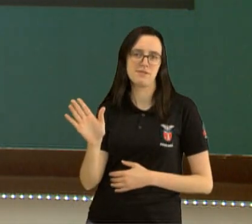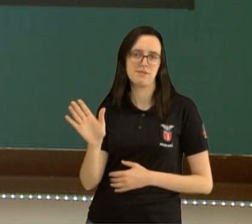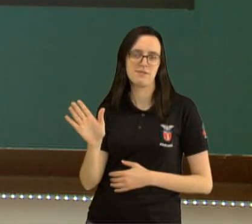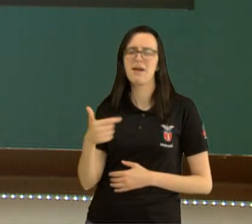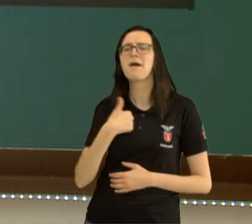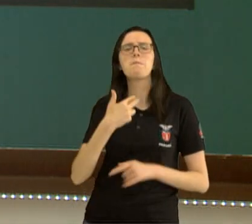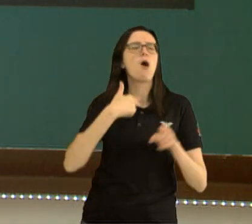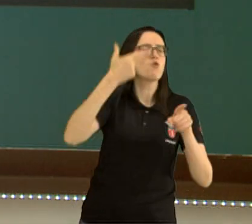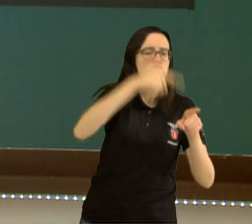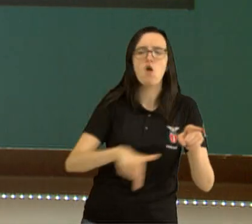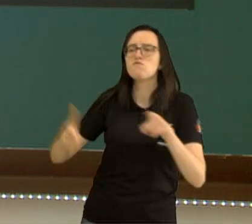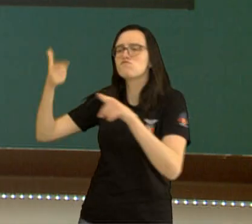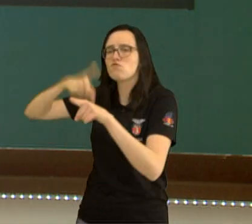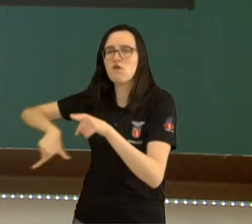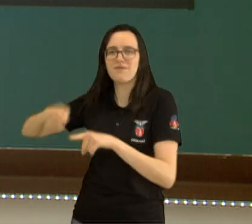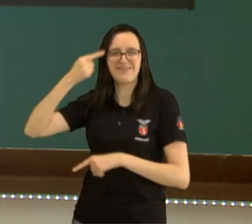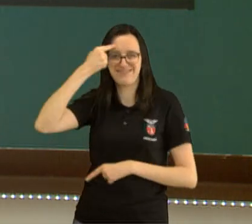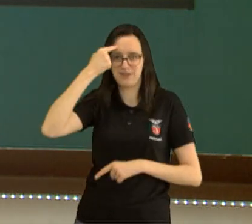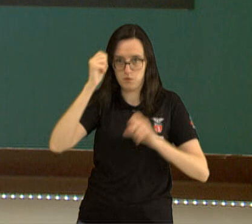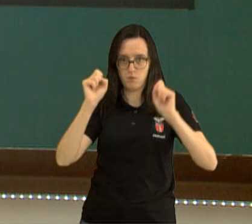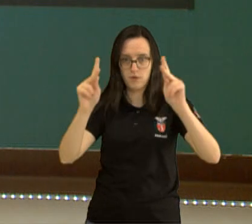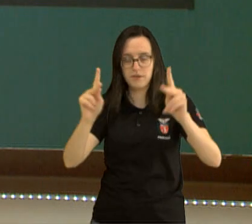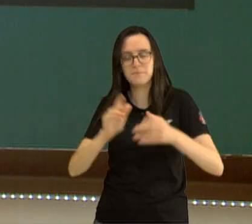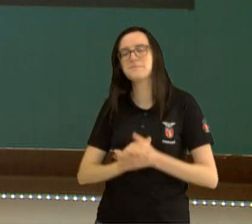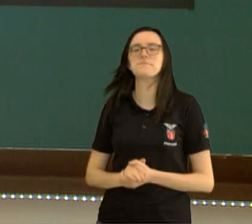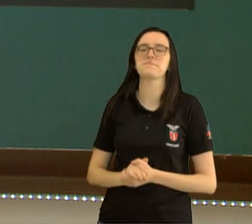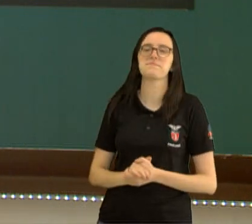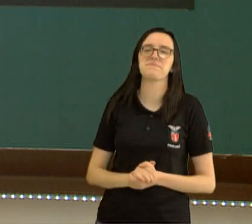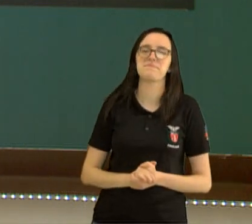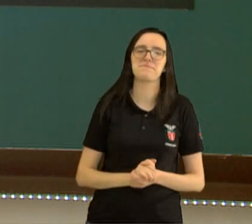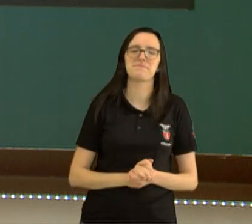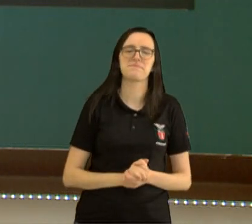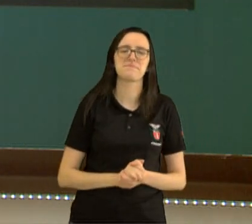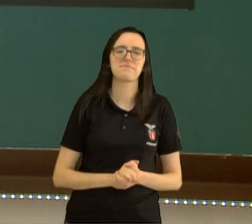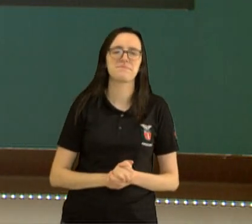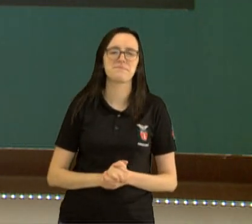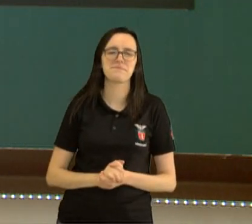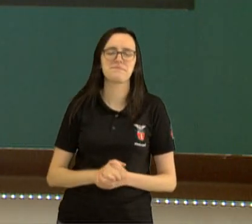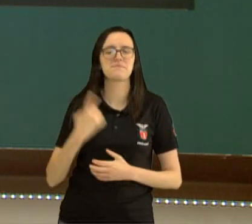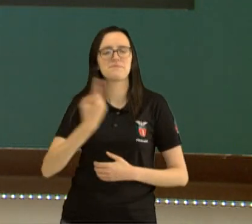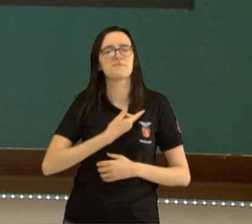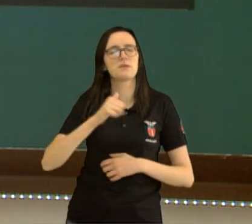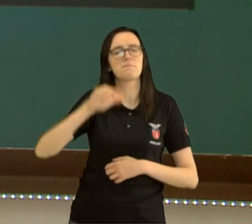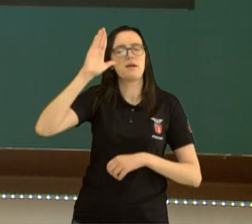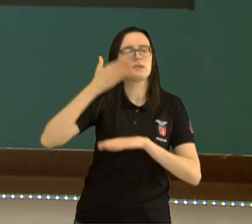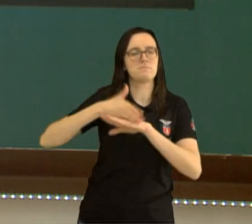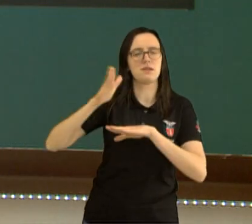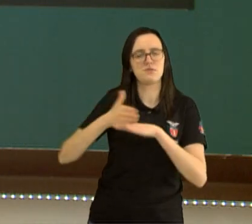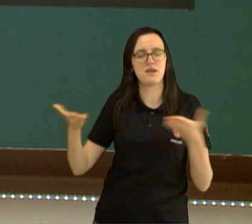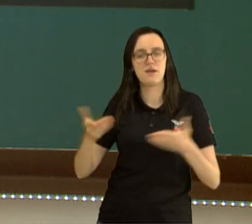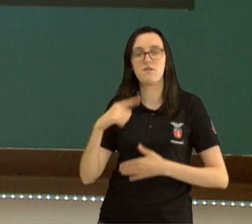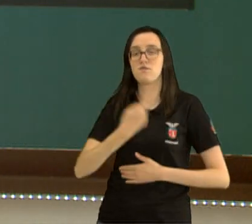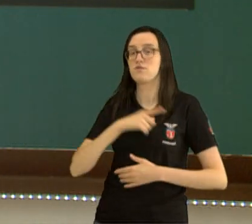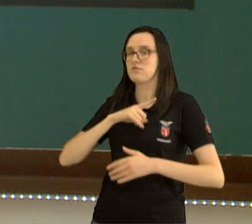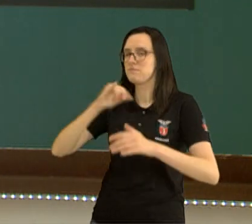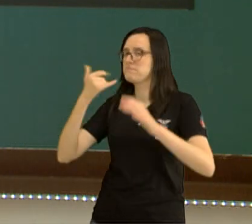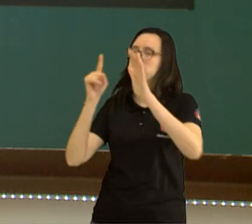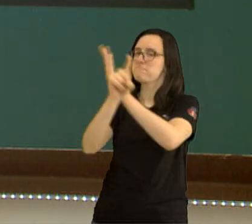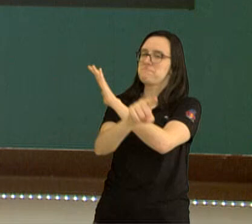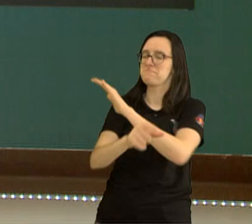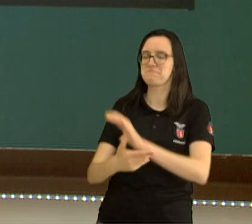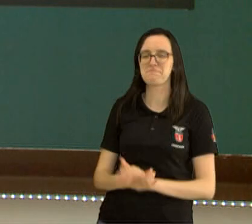Você não pode conjugá-lo para o passado, tá bom? Vamos praticar mais um pouco aqui, ó. Temos o nosso